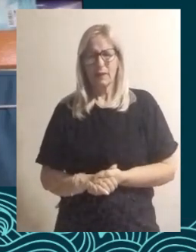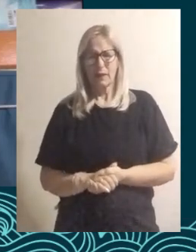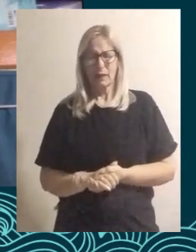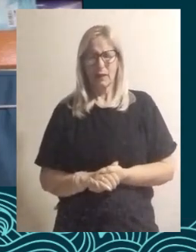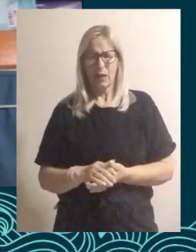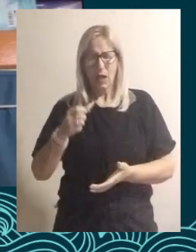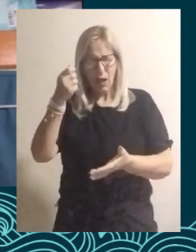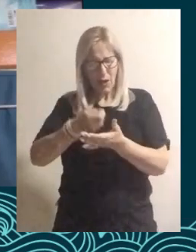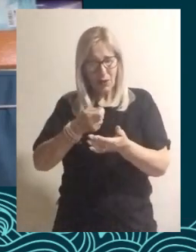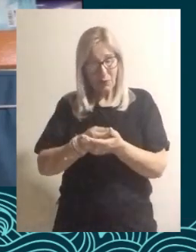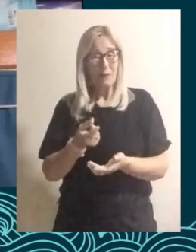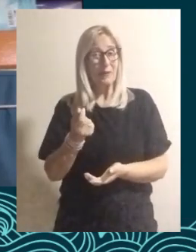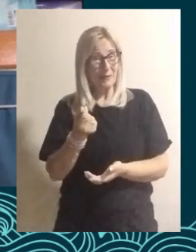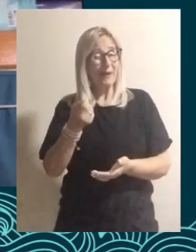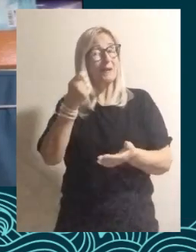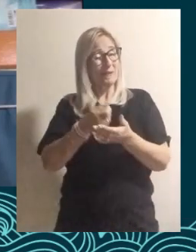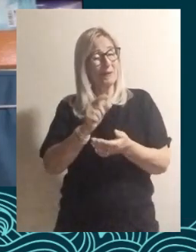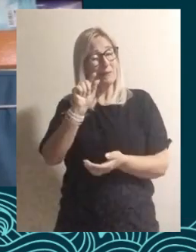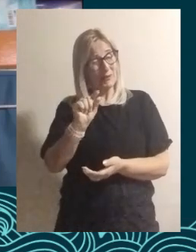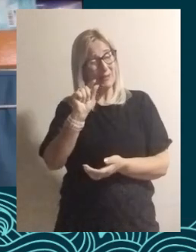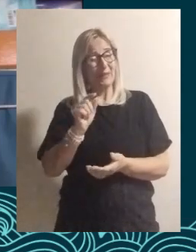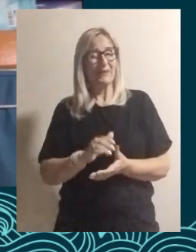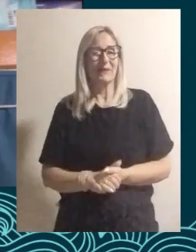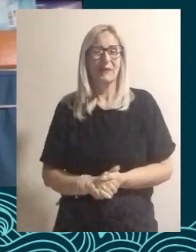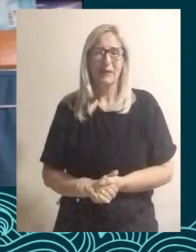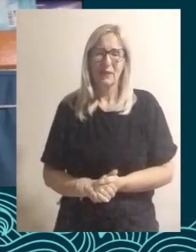que facilitou muito a compra do barco,